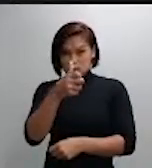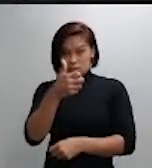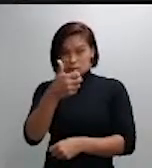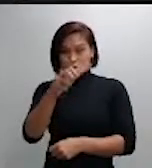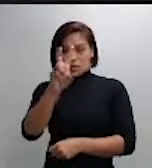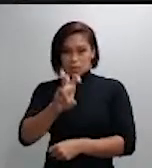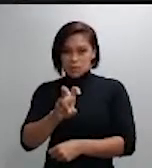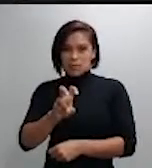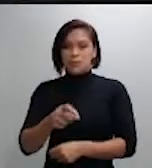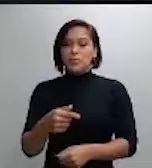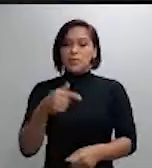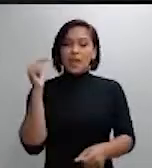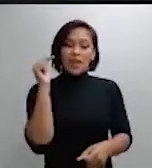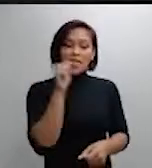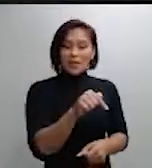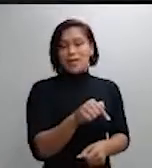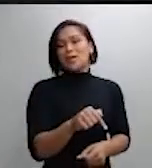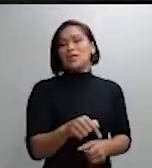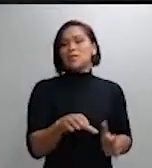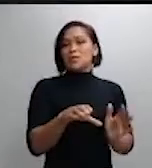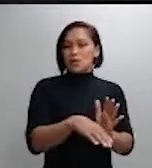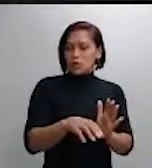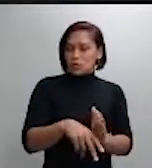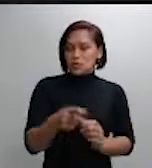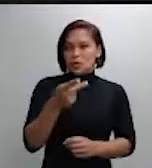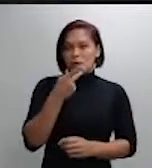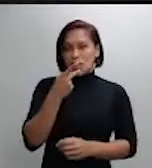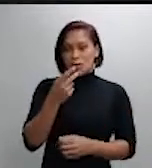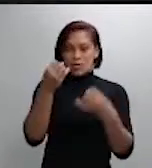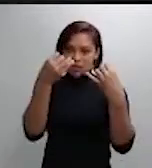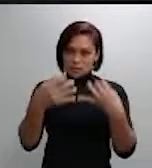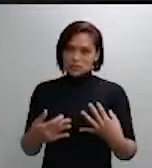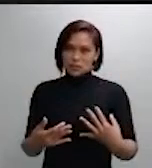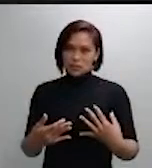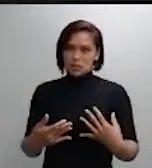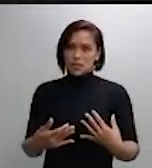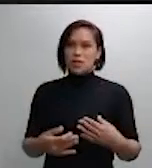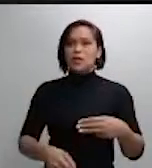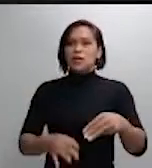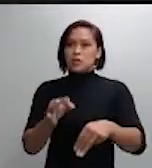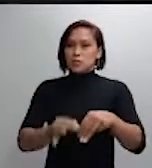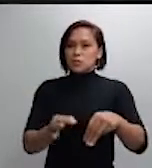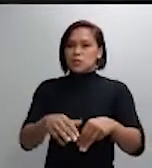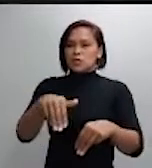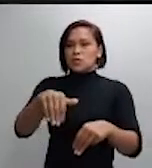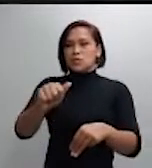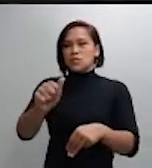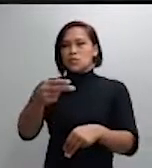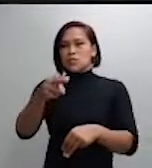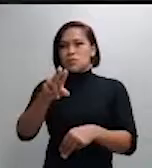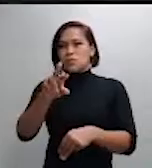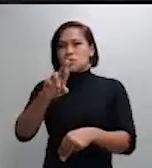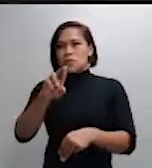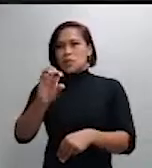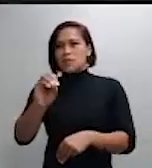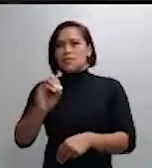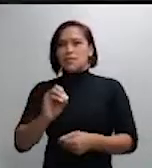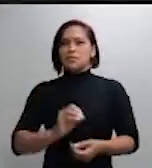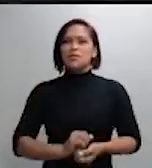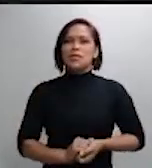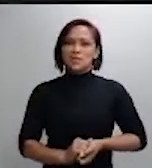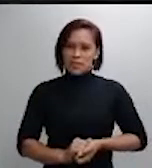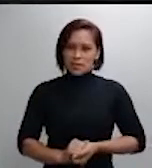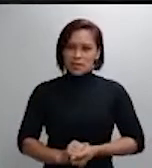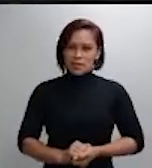Código de Processo Civil que gostaria de abordar, excelentíssimo senhor ministro Mauro Campbell, que participou desse importante precedente.